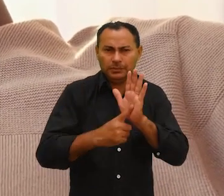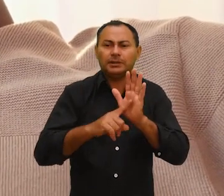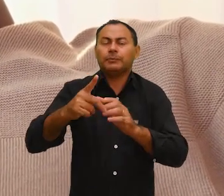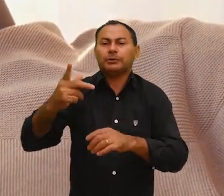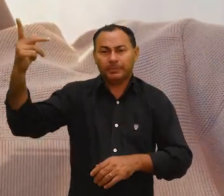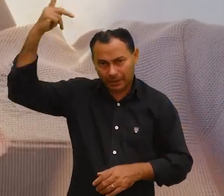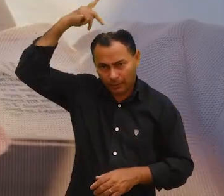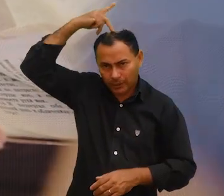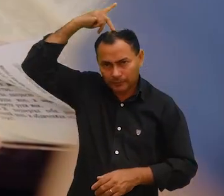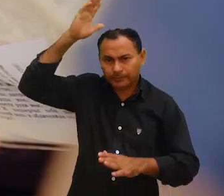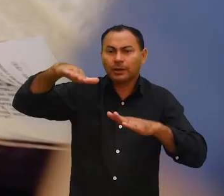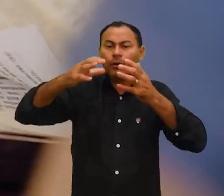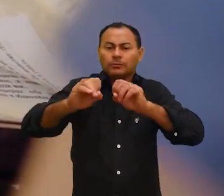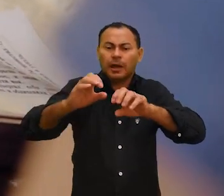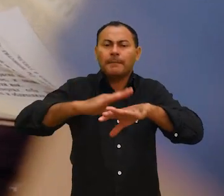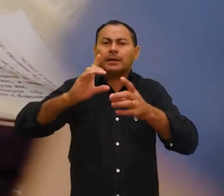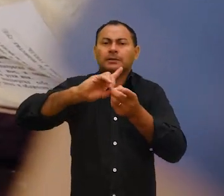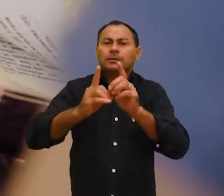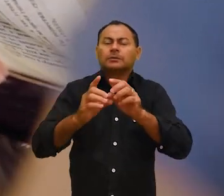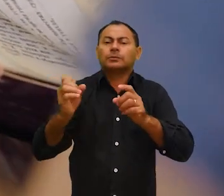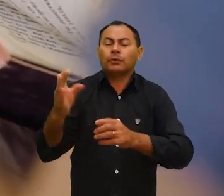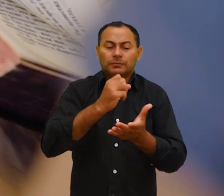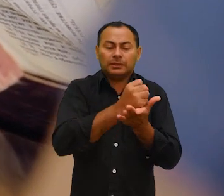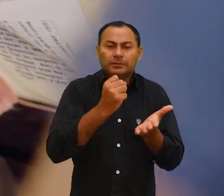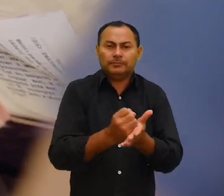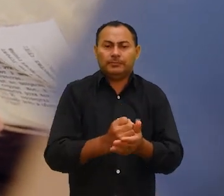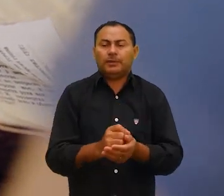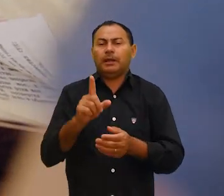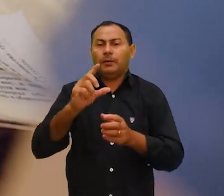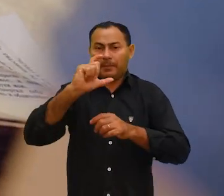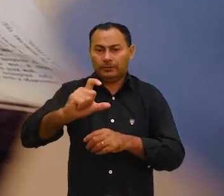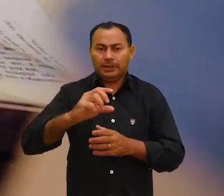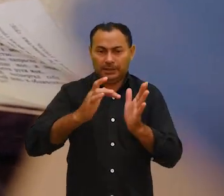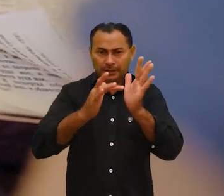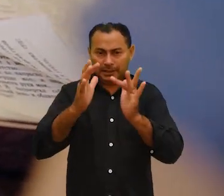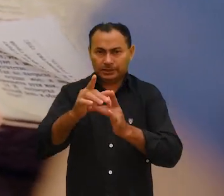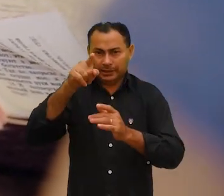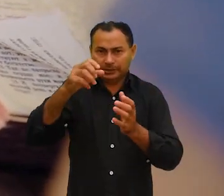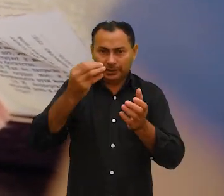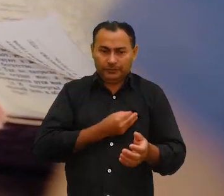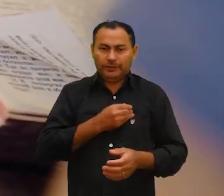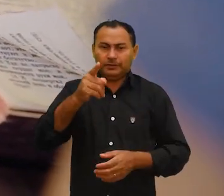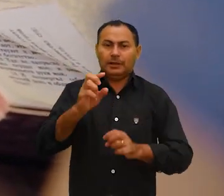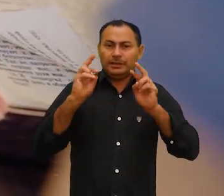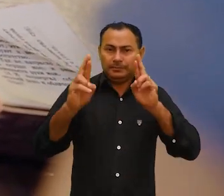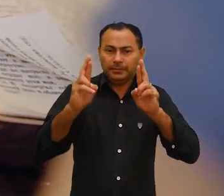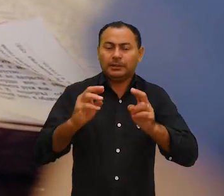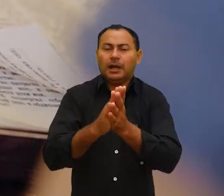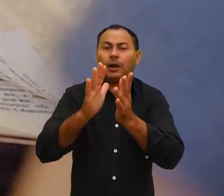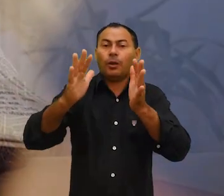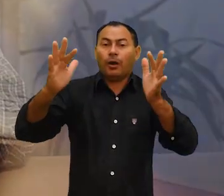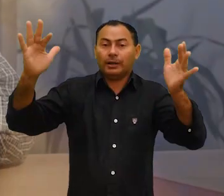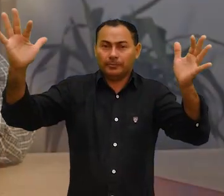do Pentecoste. Qual é o ensino mais dinâmico do Novo Testamento? Para mim é este. Cristo em você, a esperança